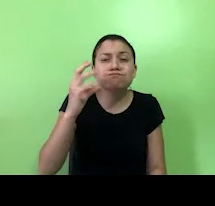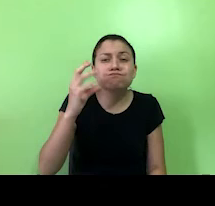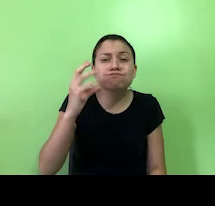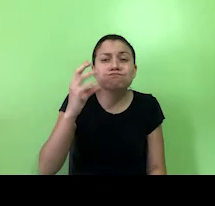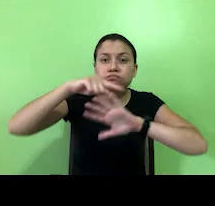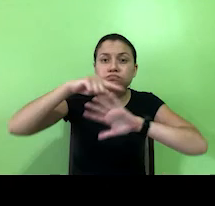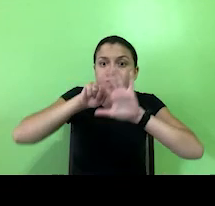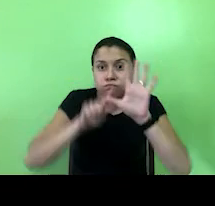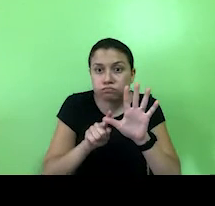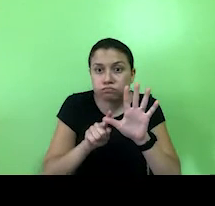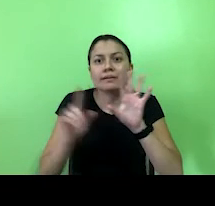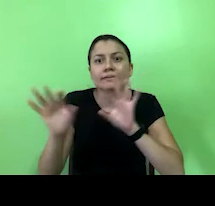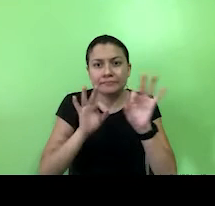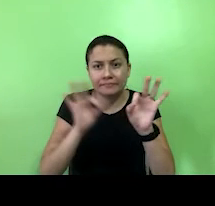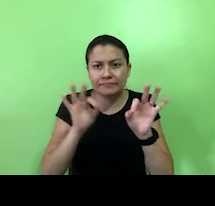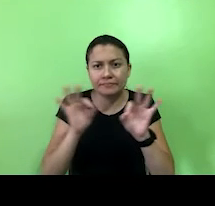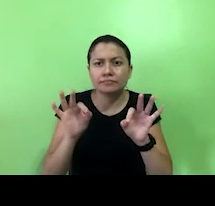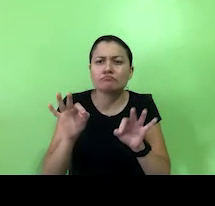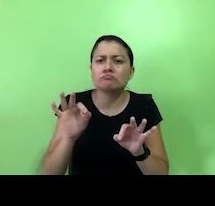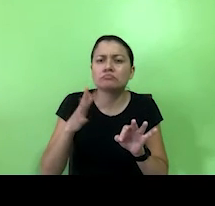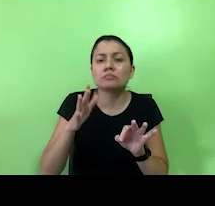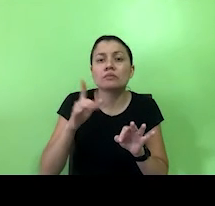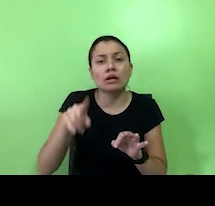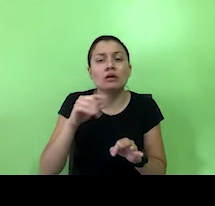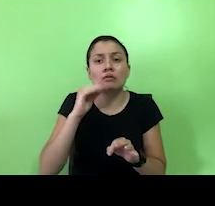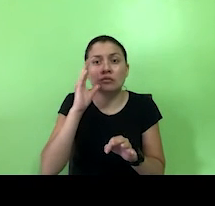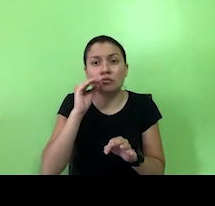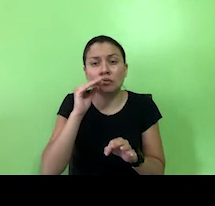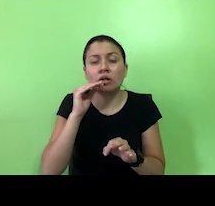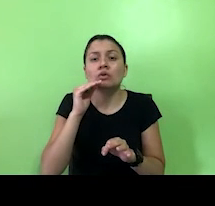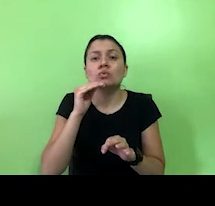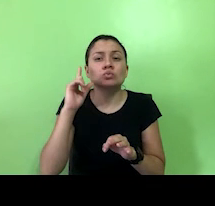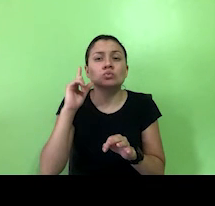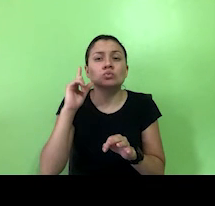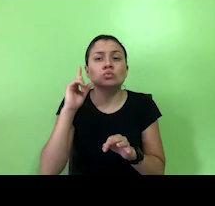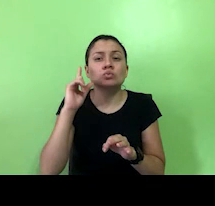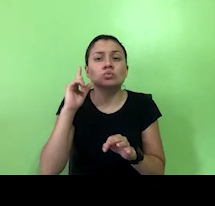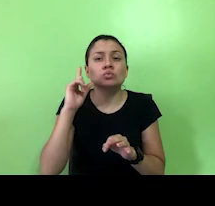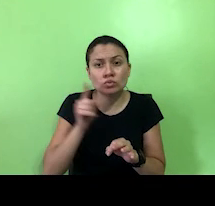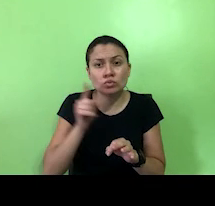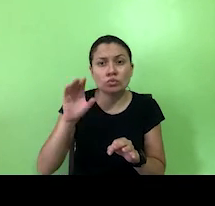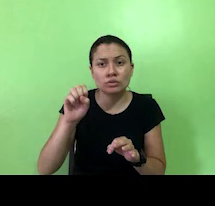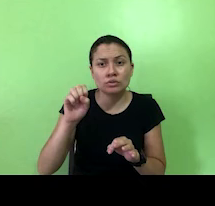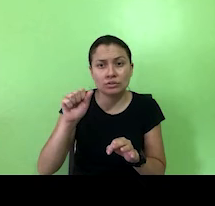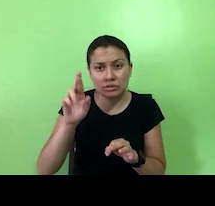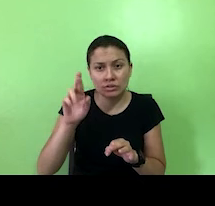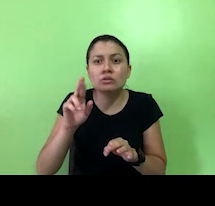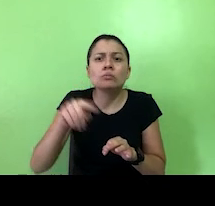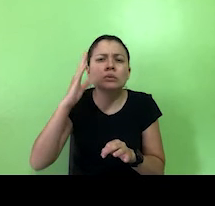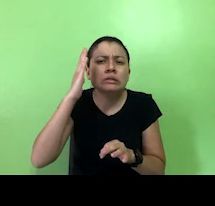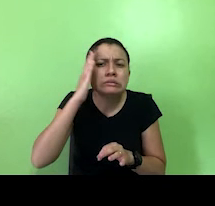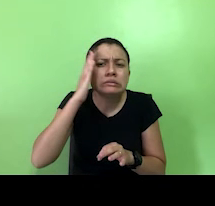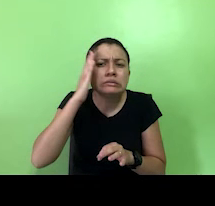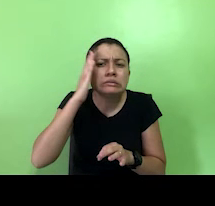eram geralmente feitos com colaboradores surdos do César, para a gente poder ter certeza sobre se o nosso